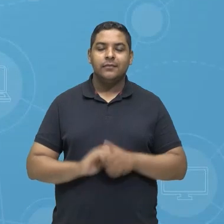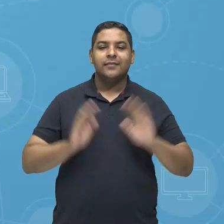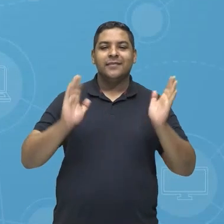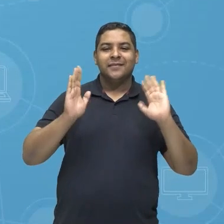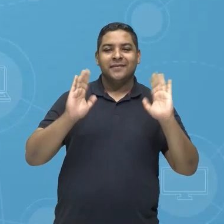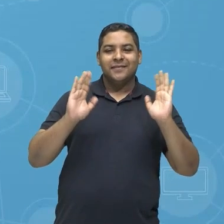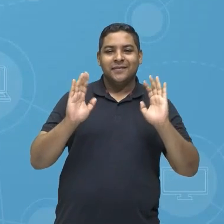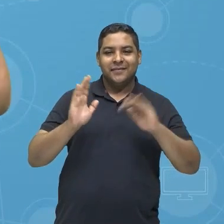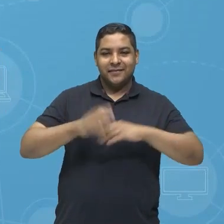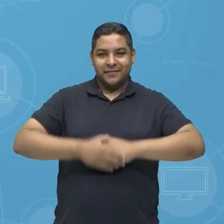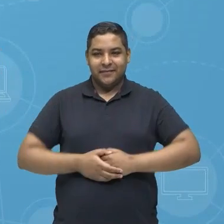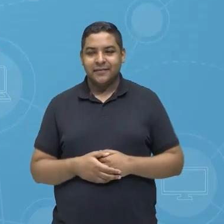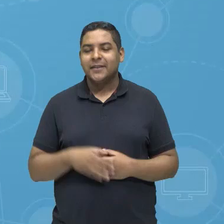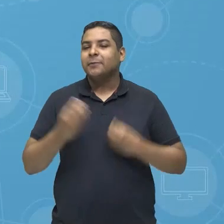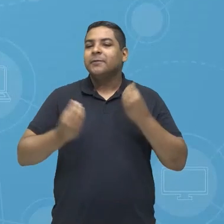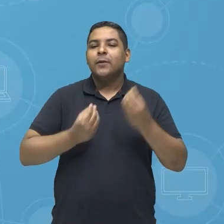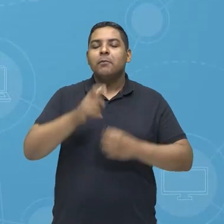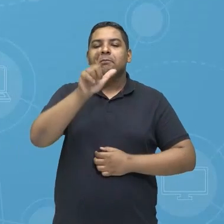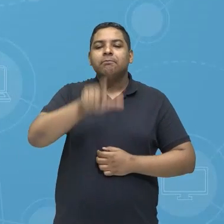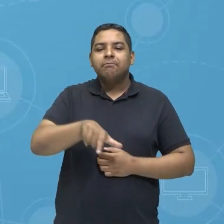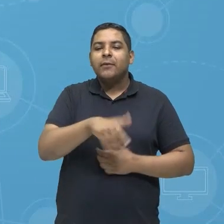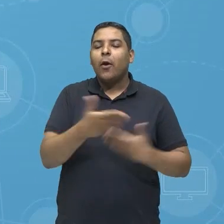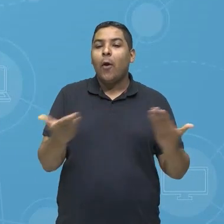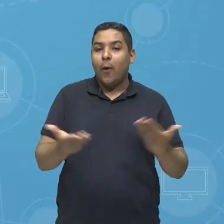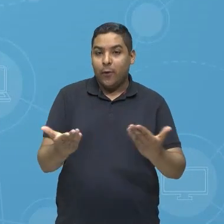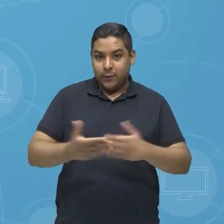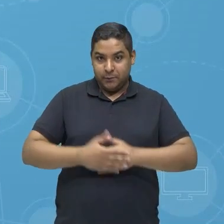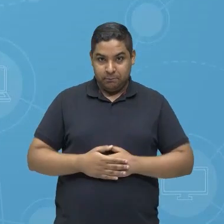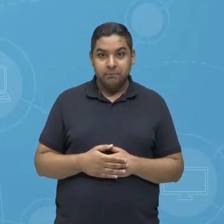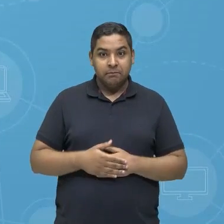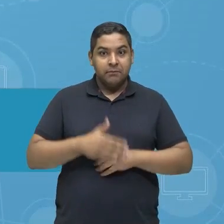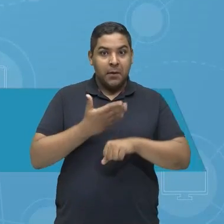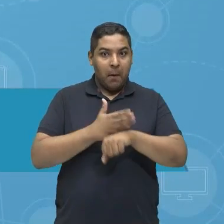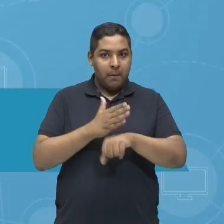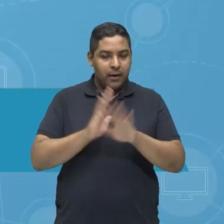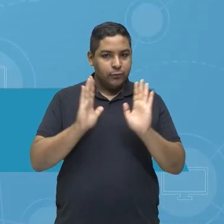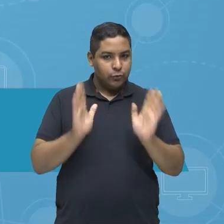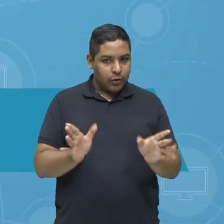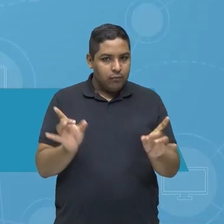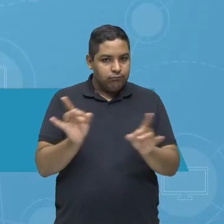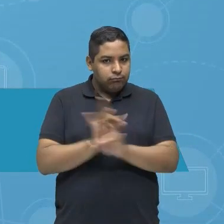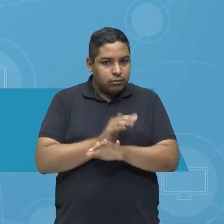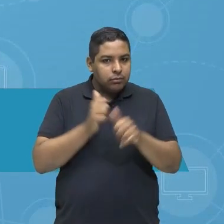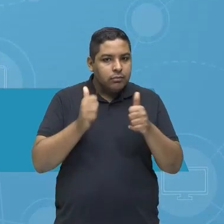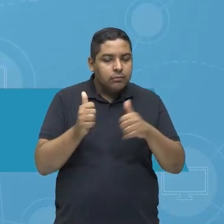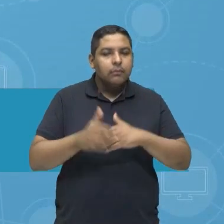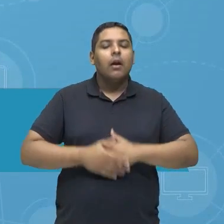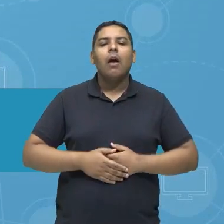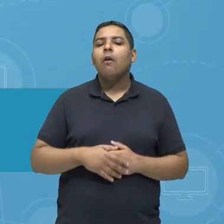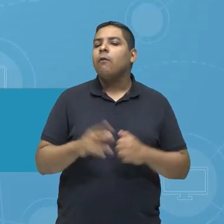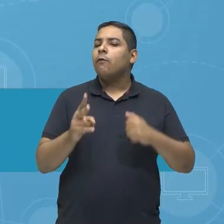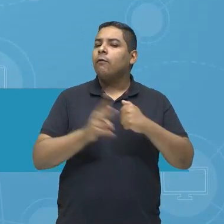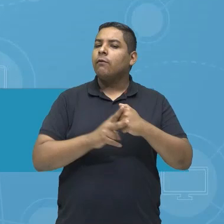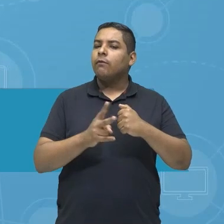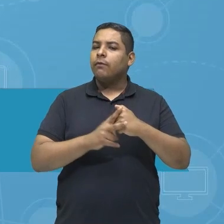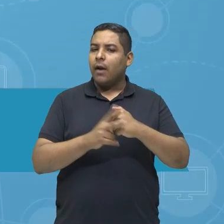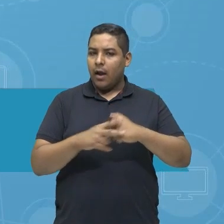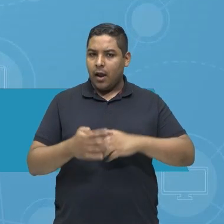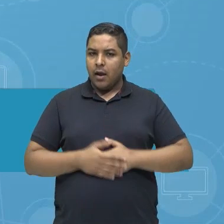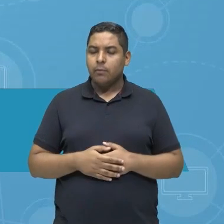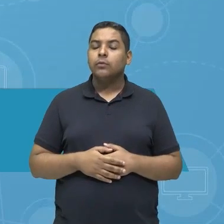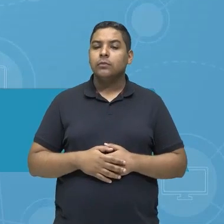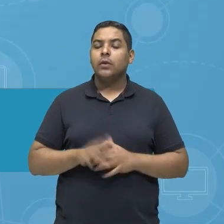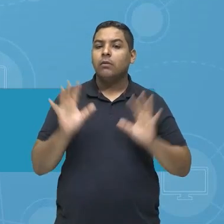Hello students, how are you today? Como é que vocês estão hoje? Preparados aí para a gente ver mais um modal verb, né? Que é um verbo que tem uma situação de uso